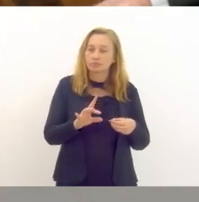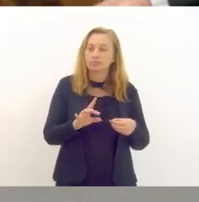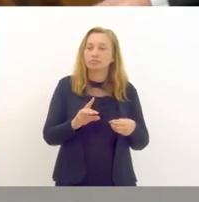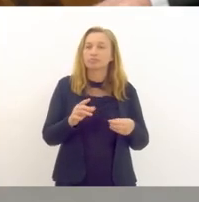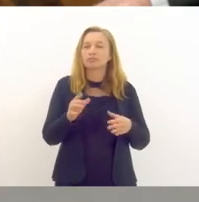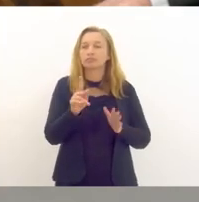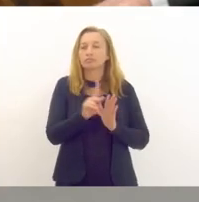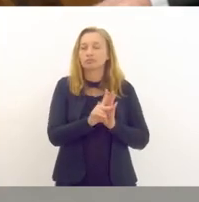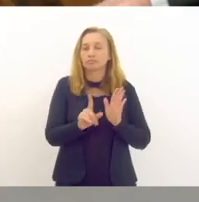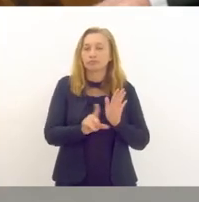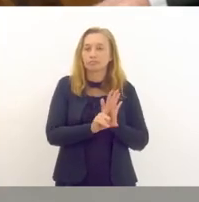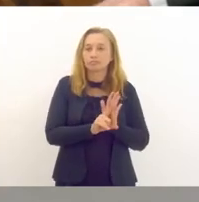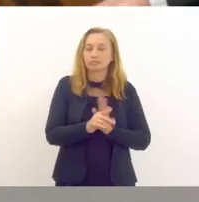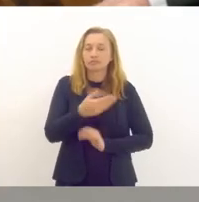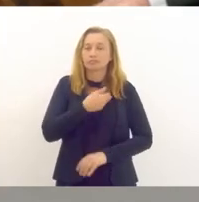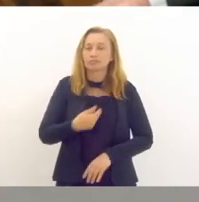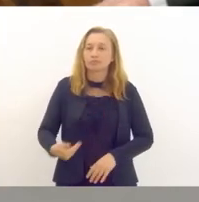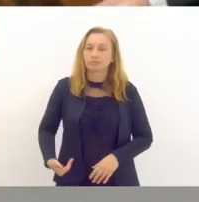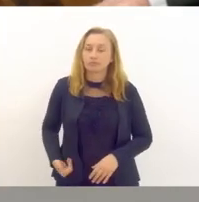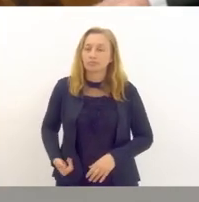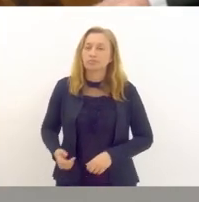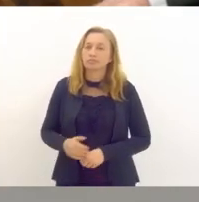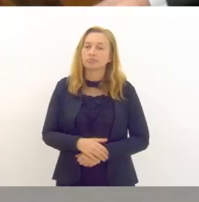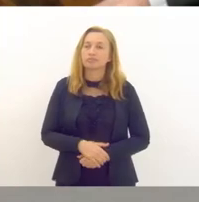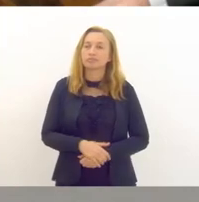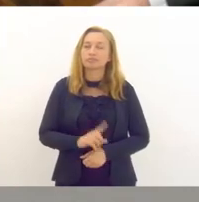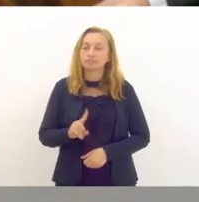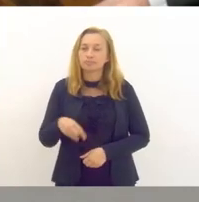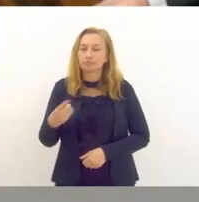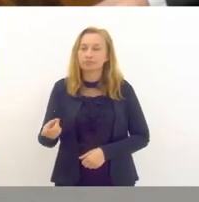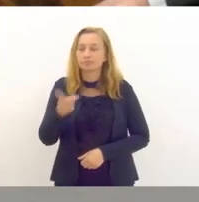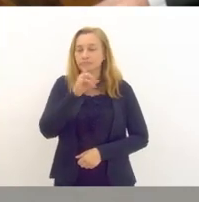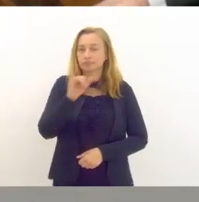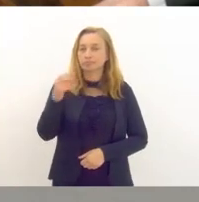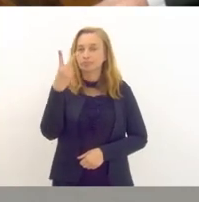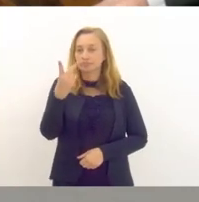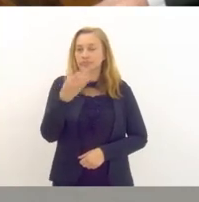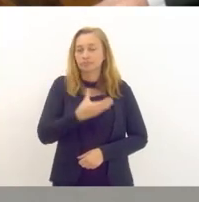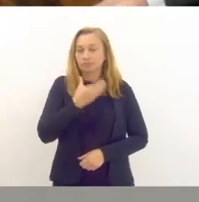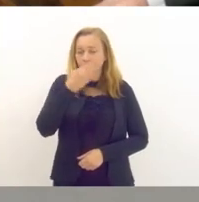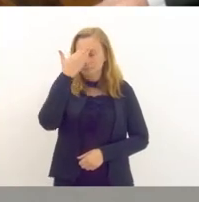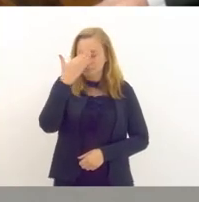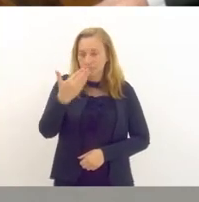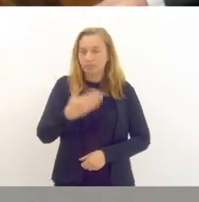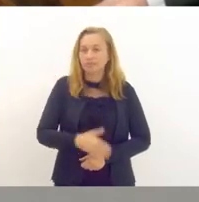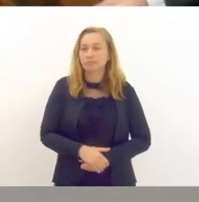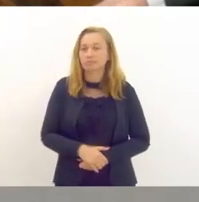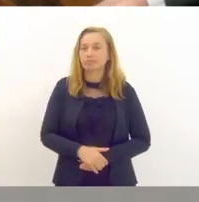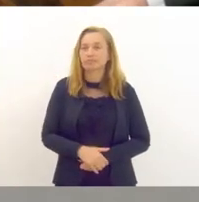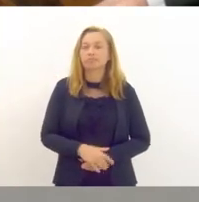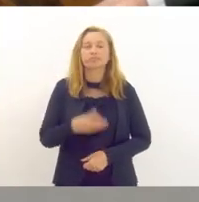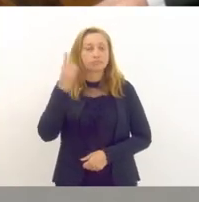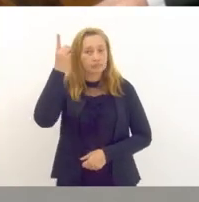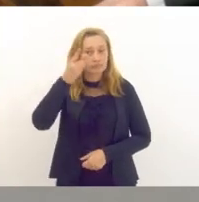de lei do governador e depois do dia 2 de Dezembro Muito obrigado presidente